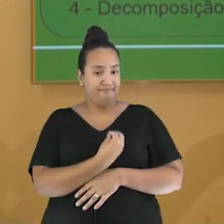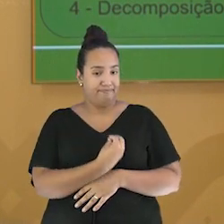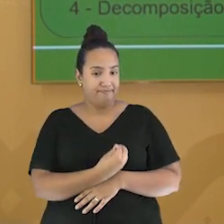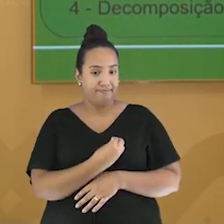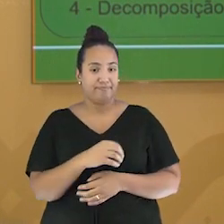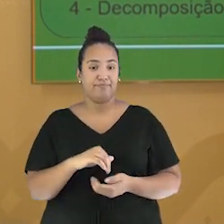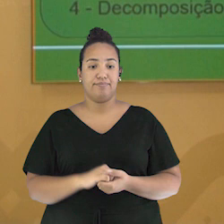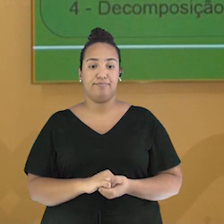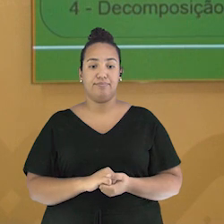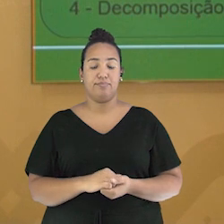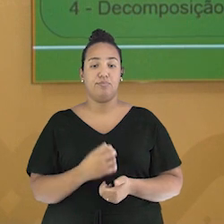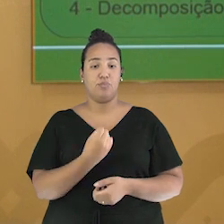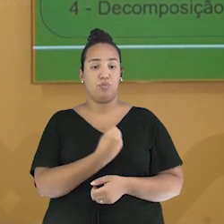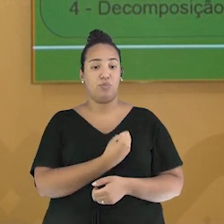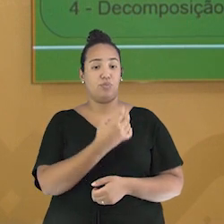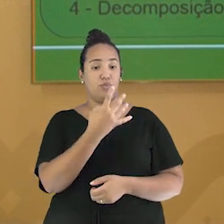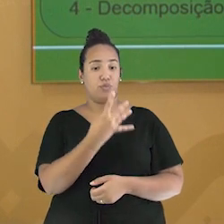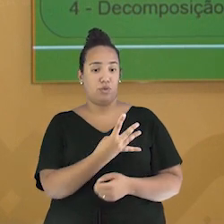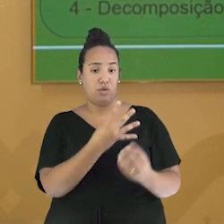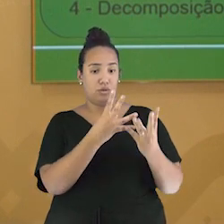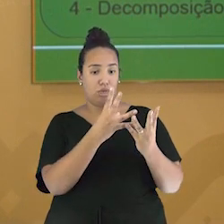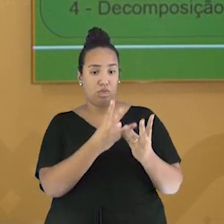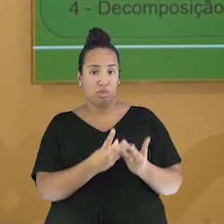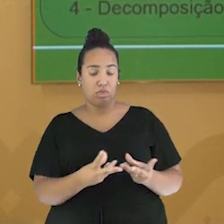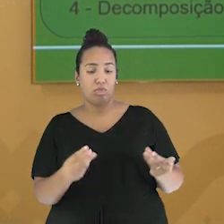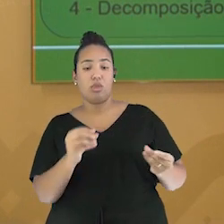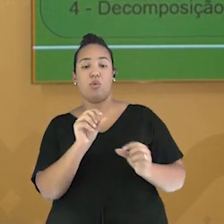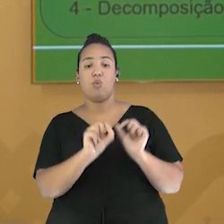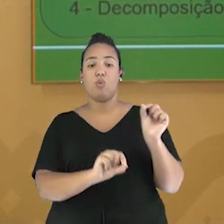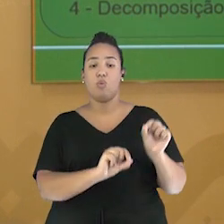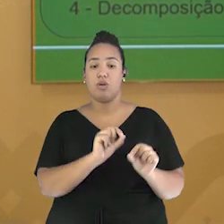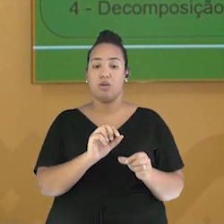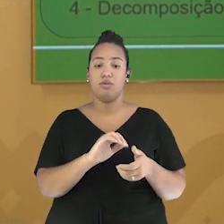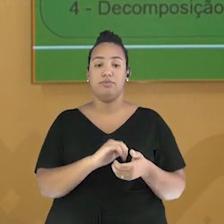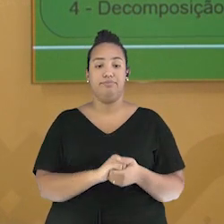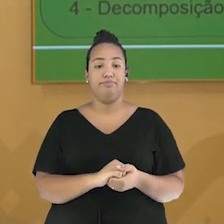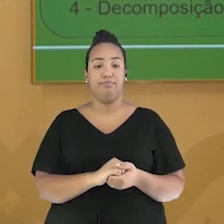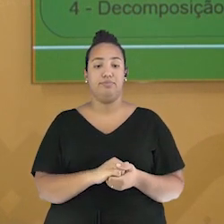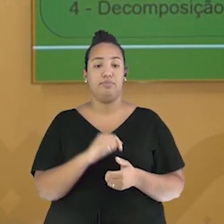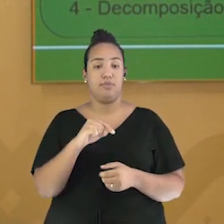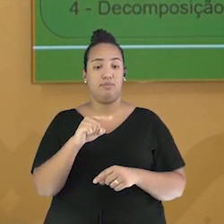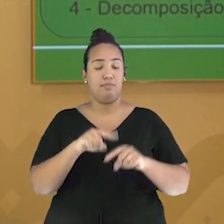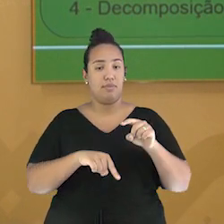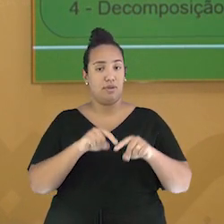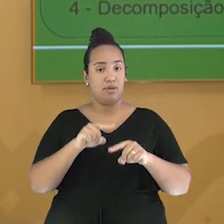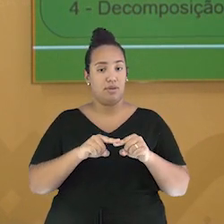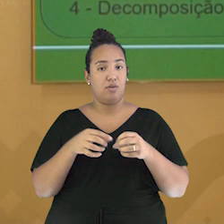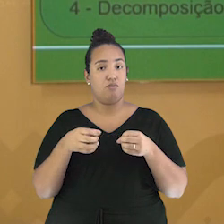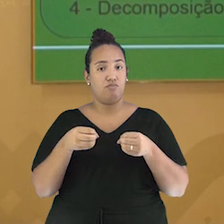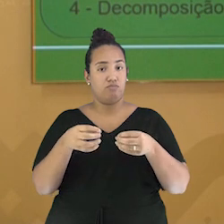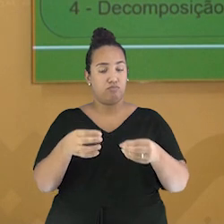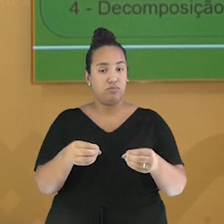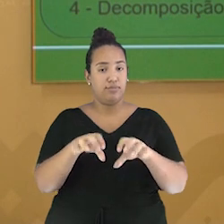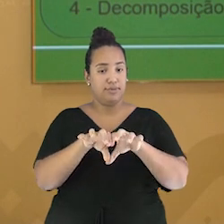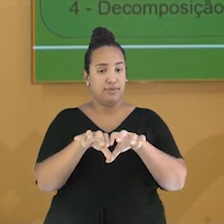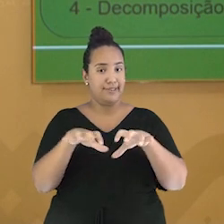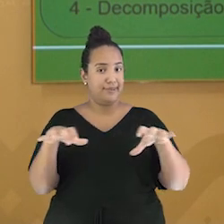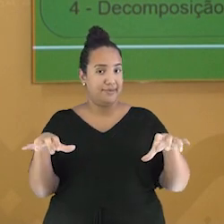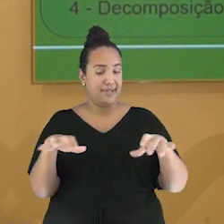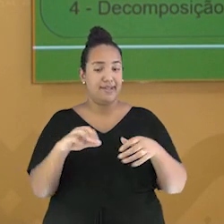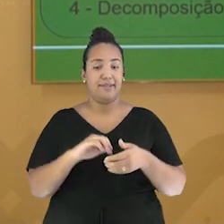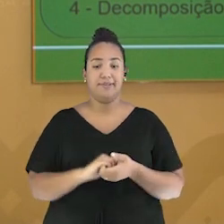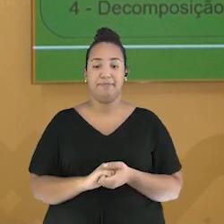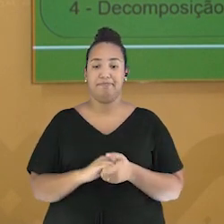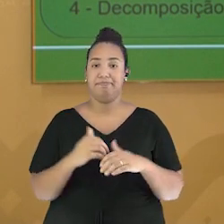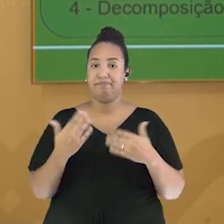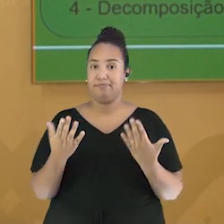vivos. E o 4, que é a decomposição, é o que? É a separação da matéria orgânica. Então,